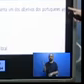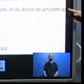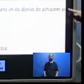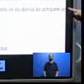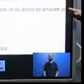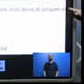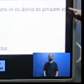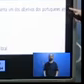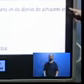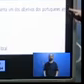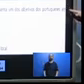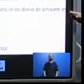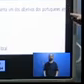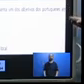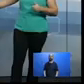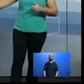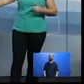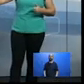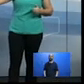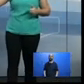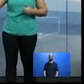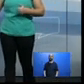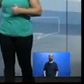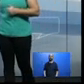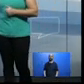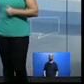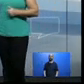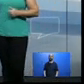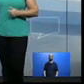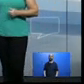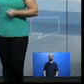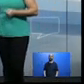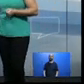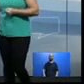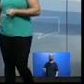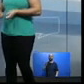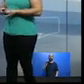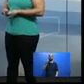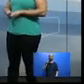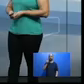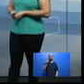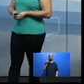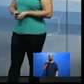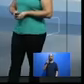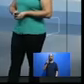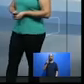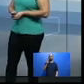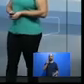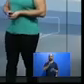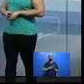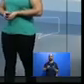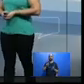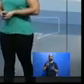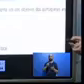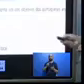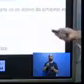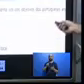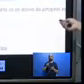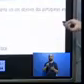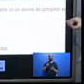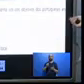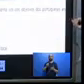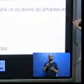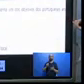e 1519. Só olhar lá. 5. Assinale a alternativa abaixo que apresenta um